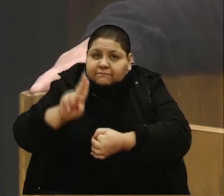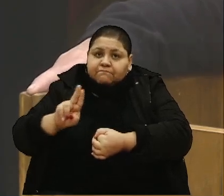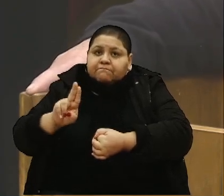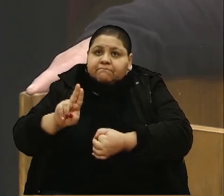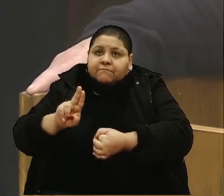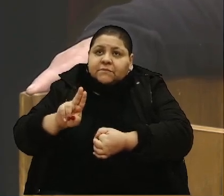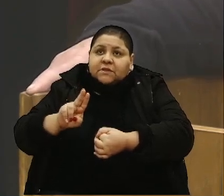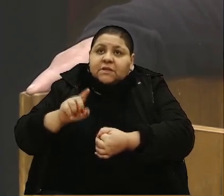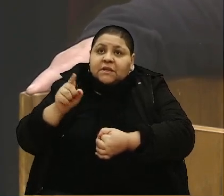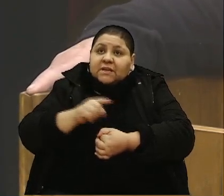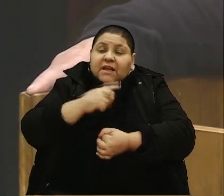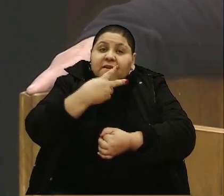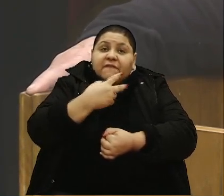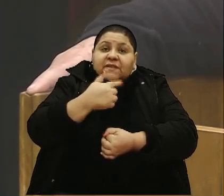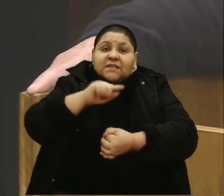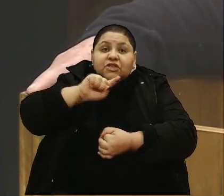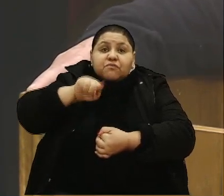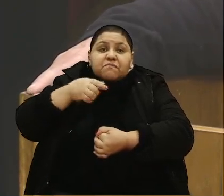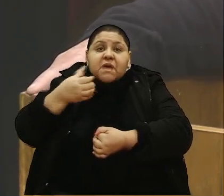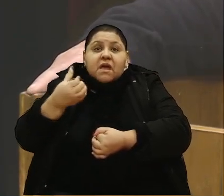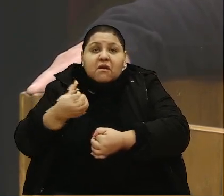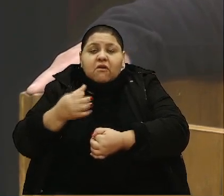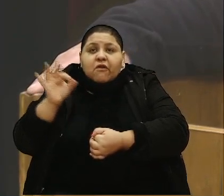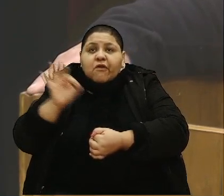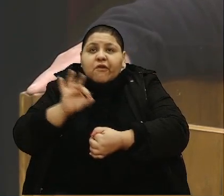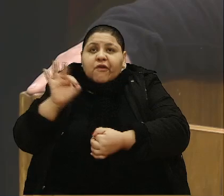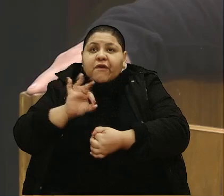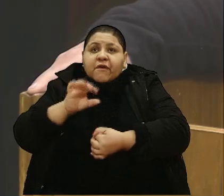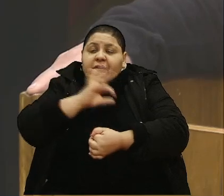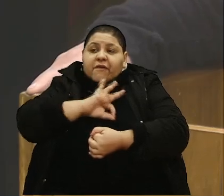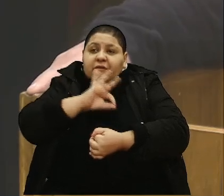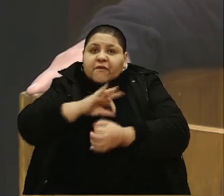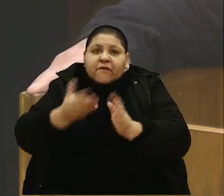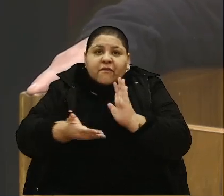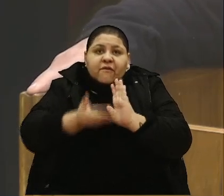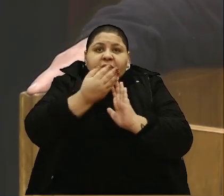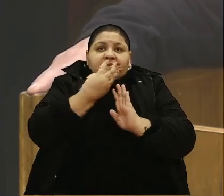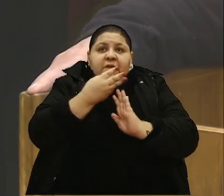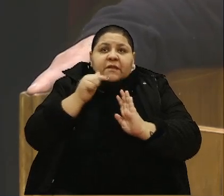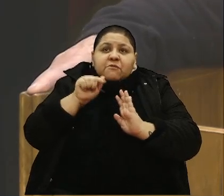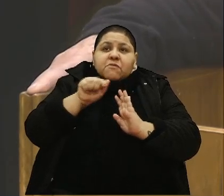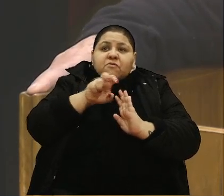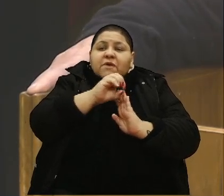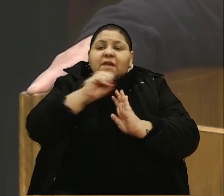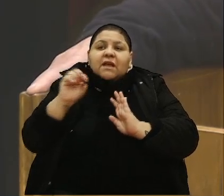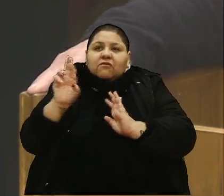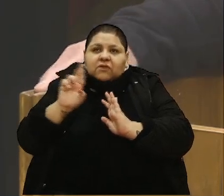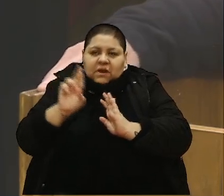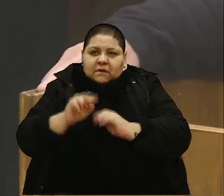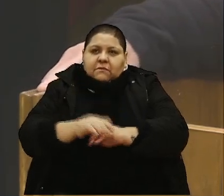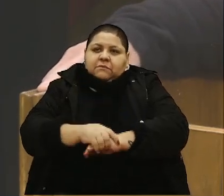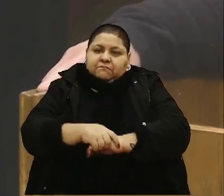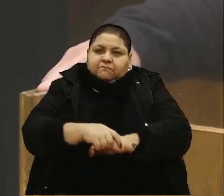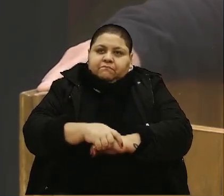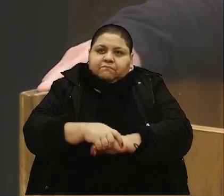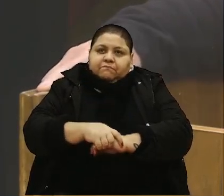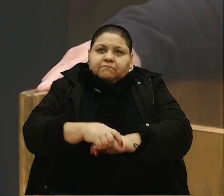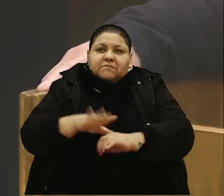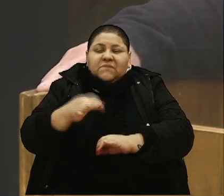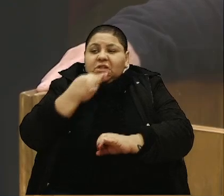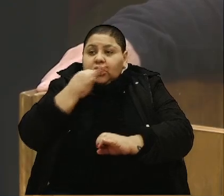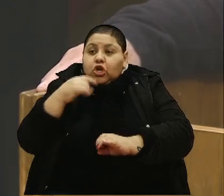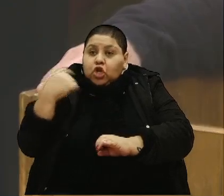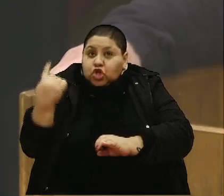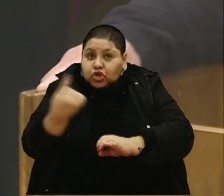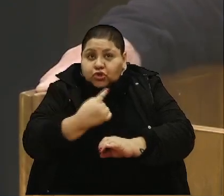é 27,5% quem ganha acima de R$ 3.500. Tá? Então é absurdo. Nós